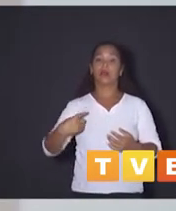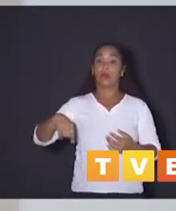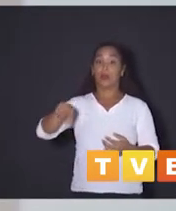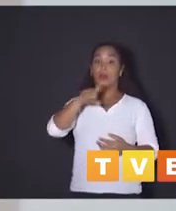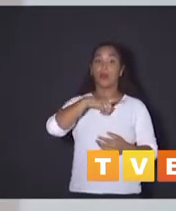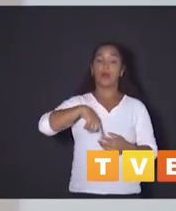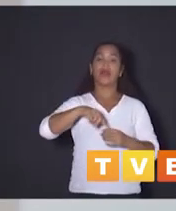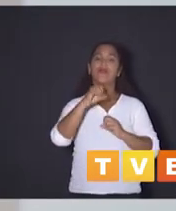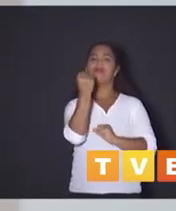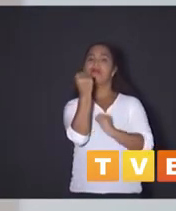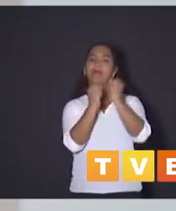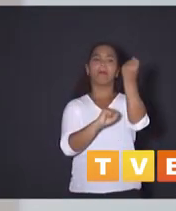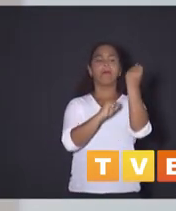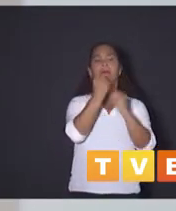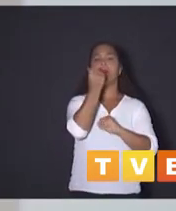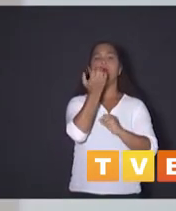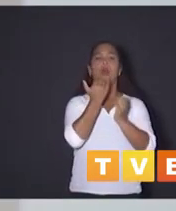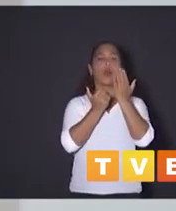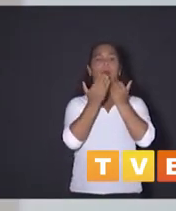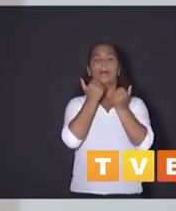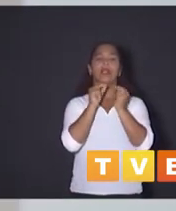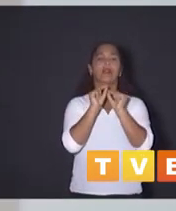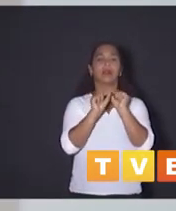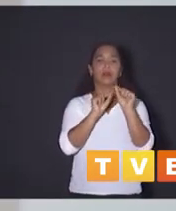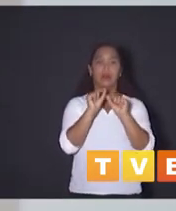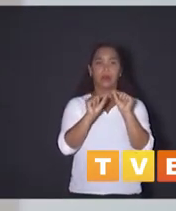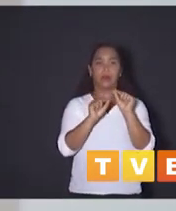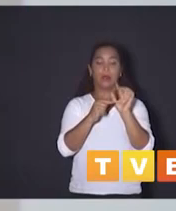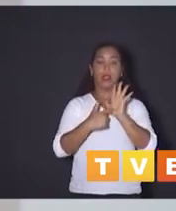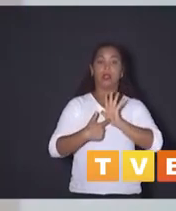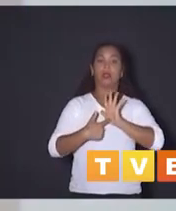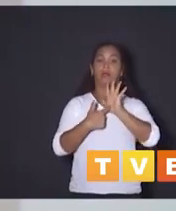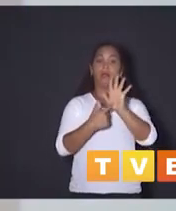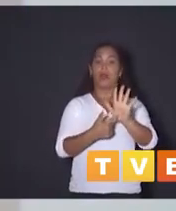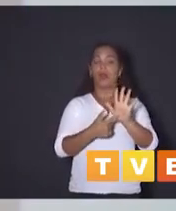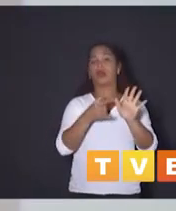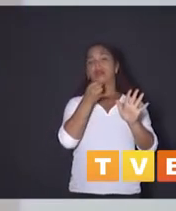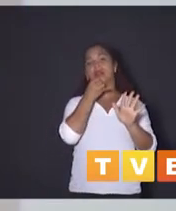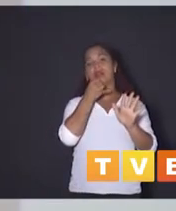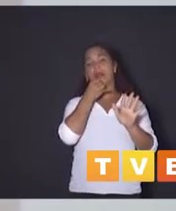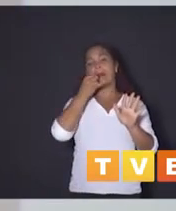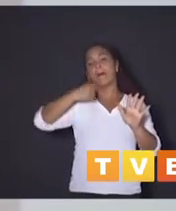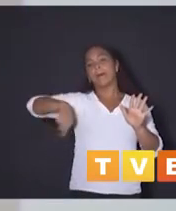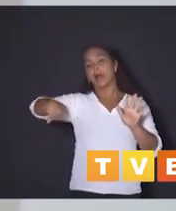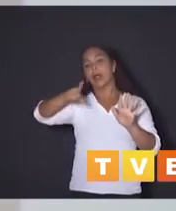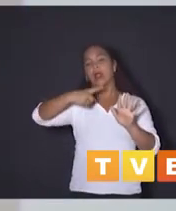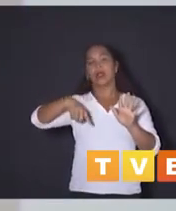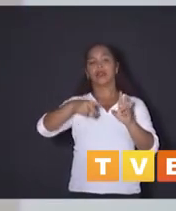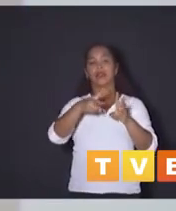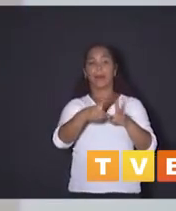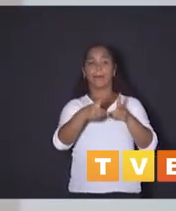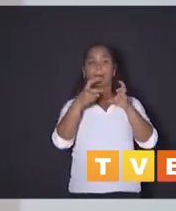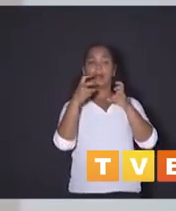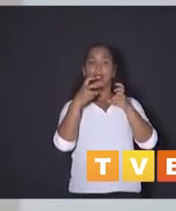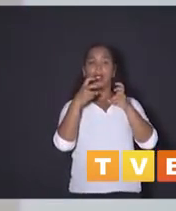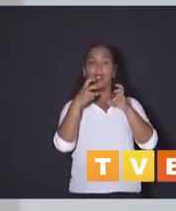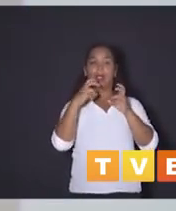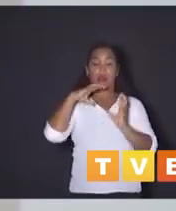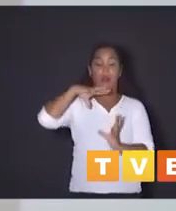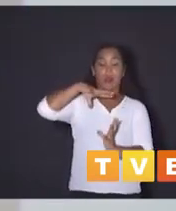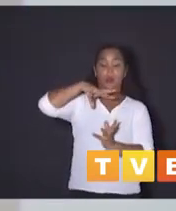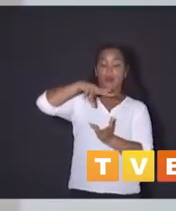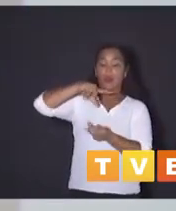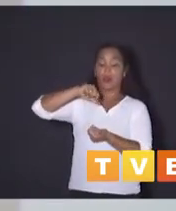produzido alimentação ela é muito determinante pra por exemplo pra gente constatar o o estágio com o tupi onde se